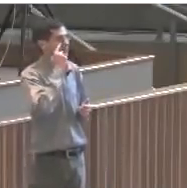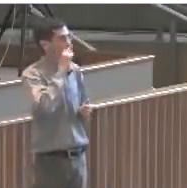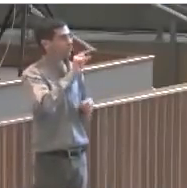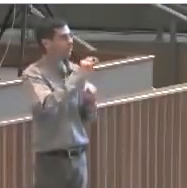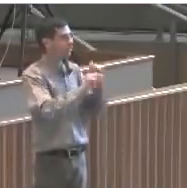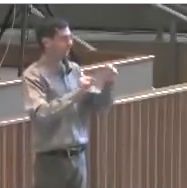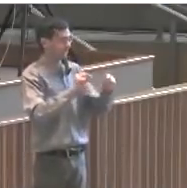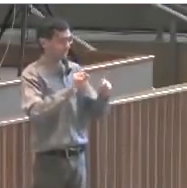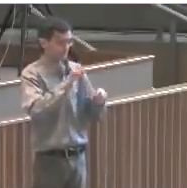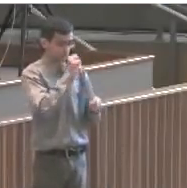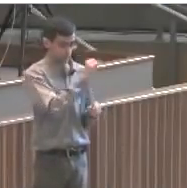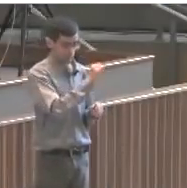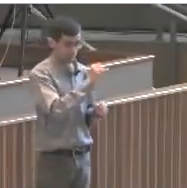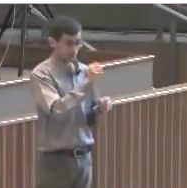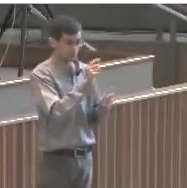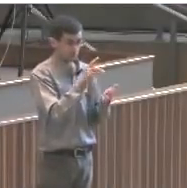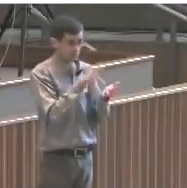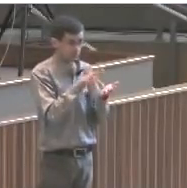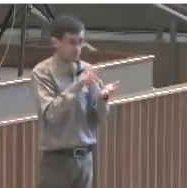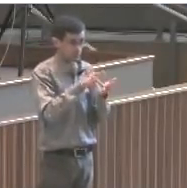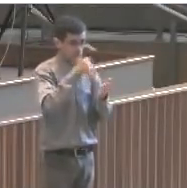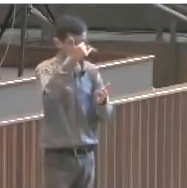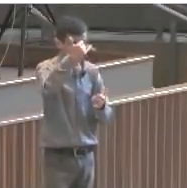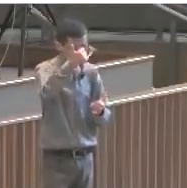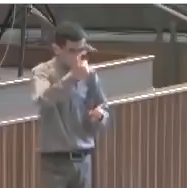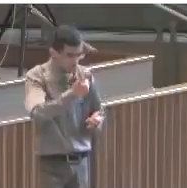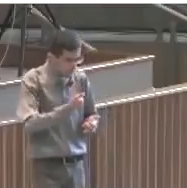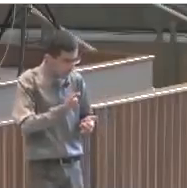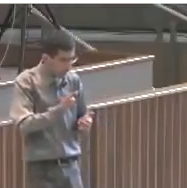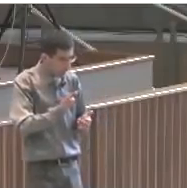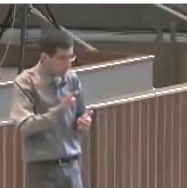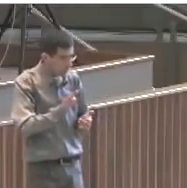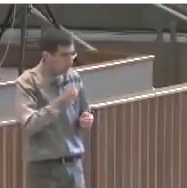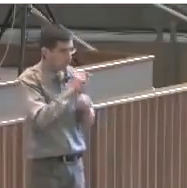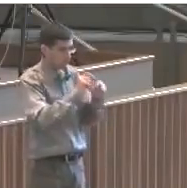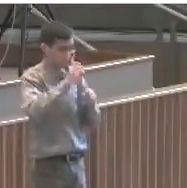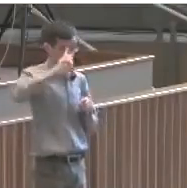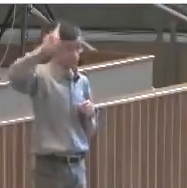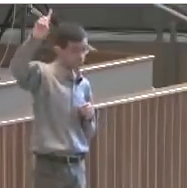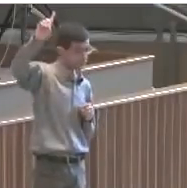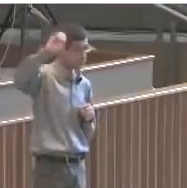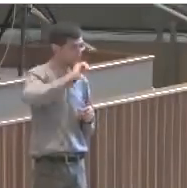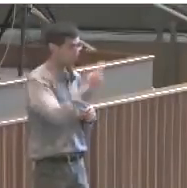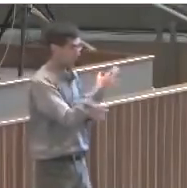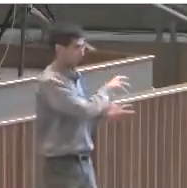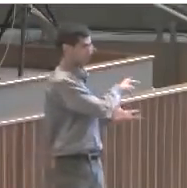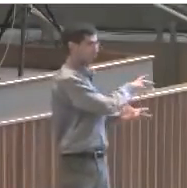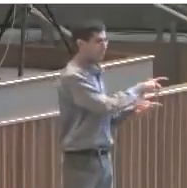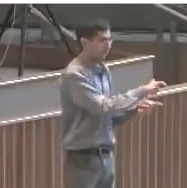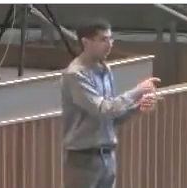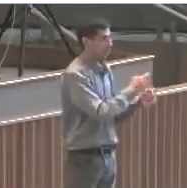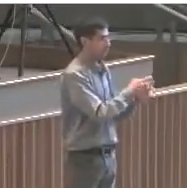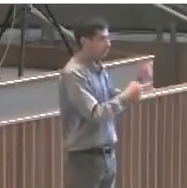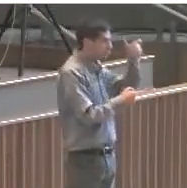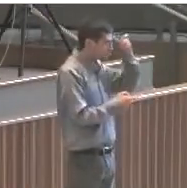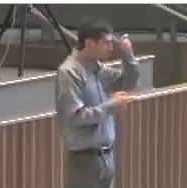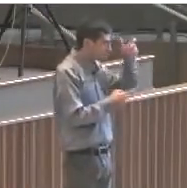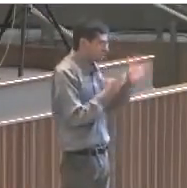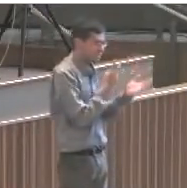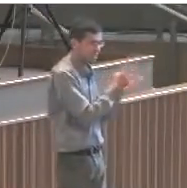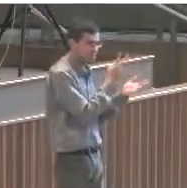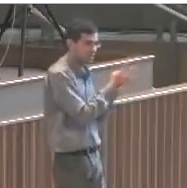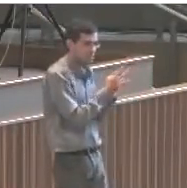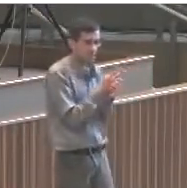ou se é o inimigo das nossas almas porque o tempo todo ele está tentando imitar a